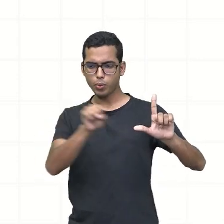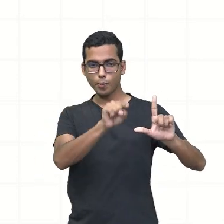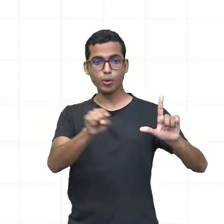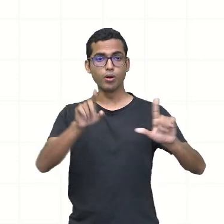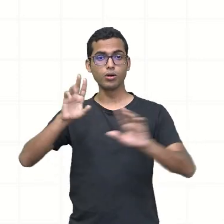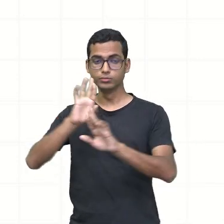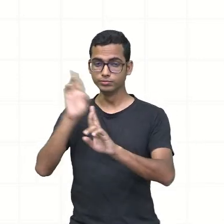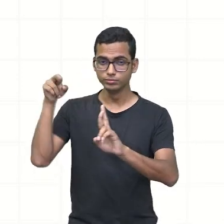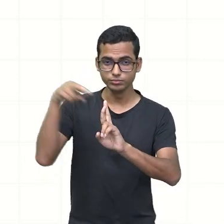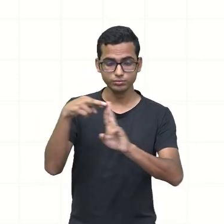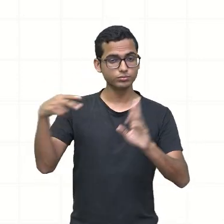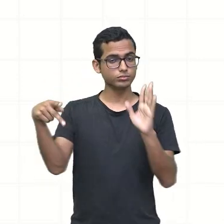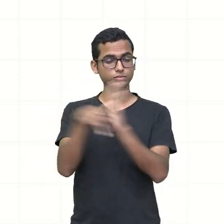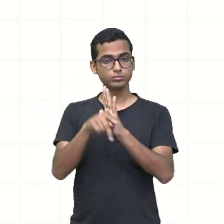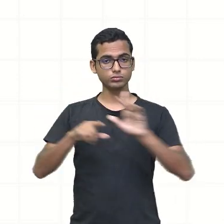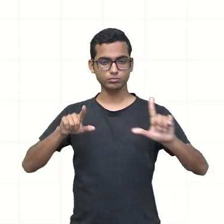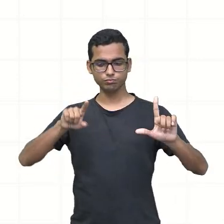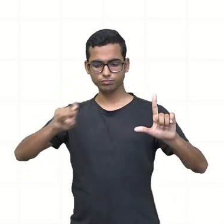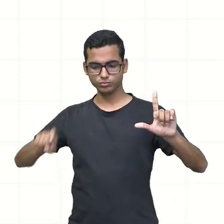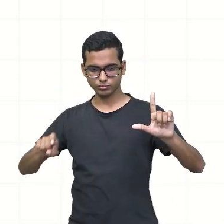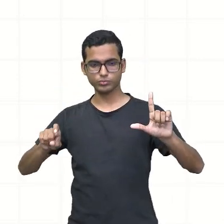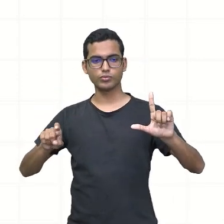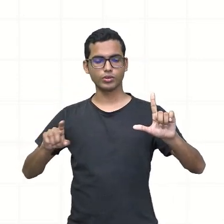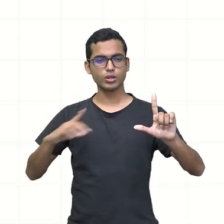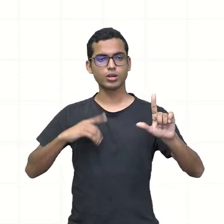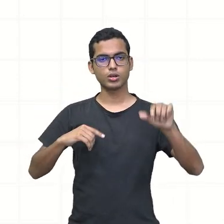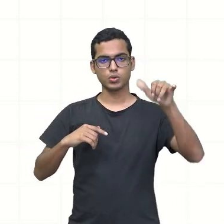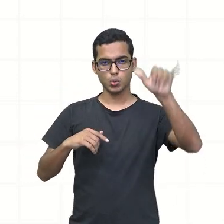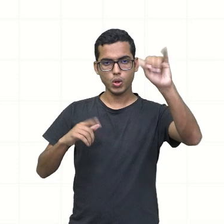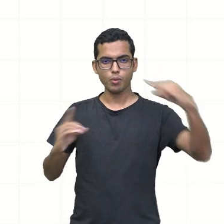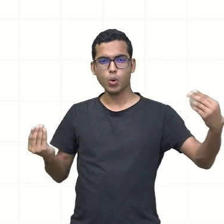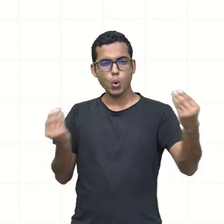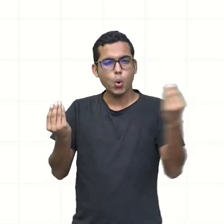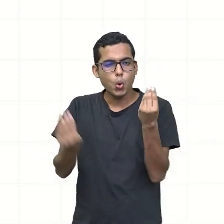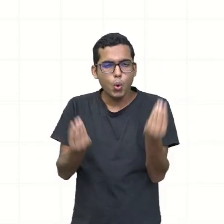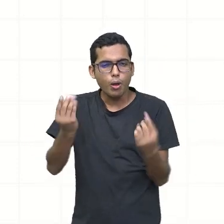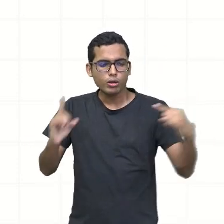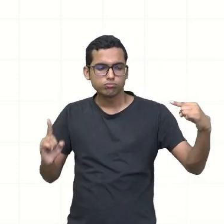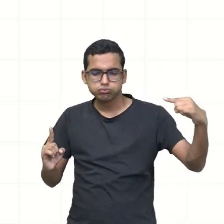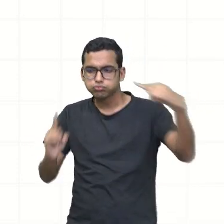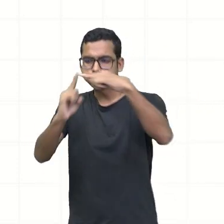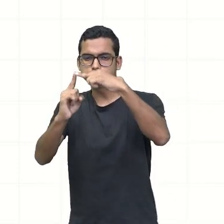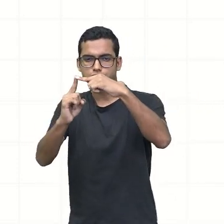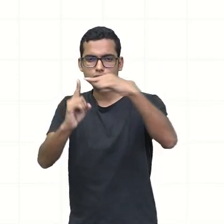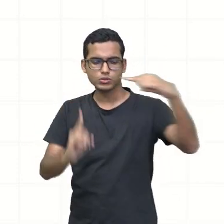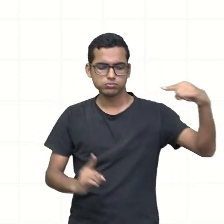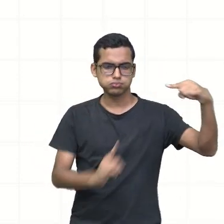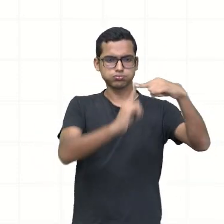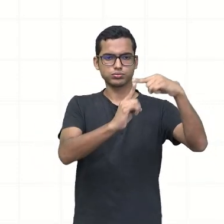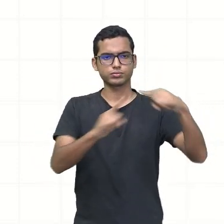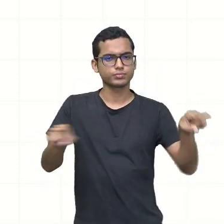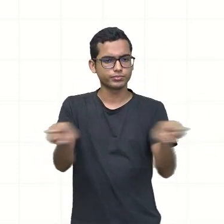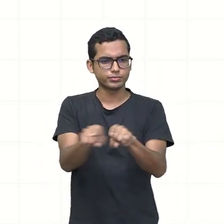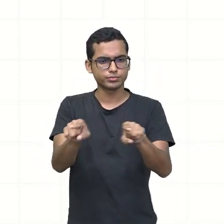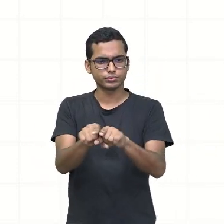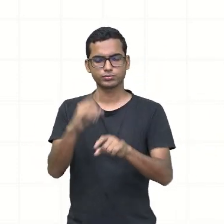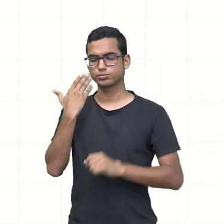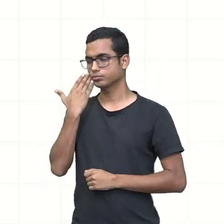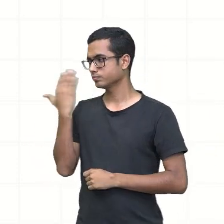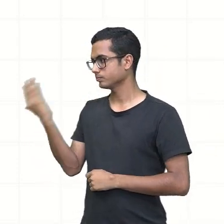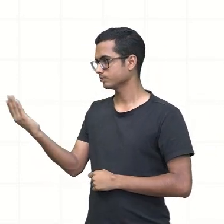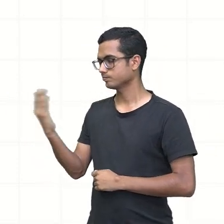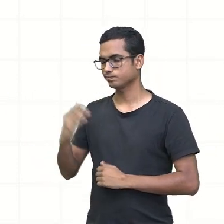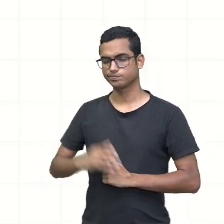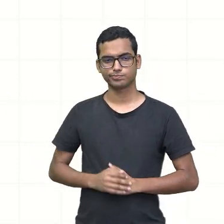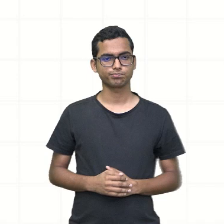eixo x e ao eixo y. Vou antecipar para você aqui, ó, que cada ponto nós vamos escrever,